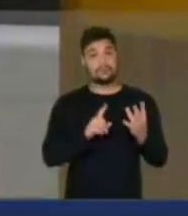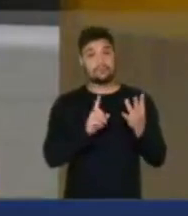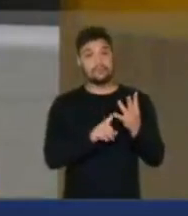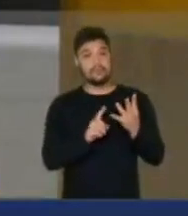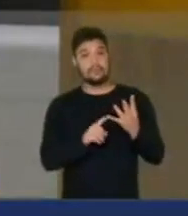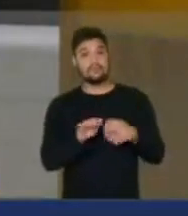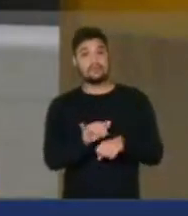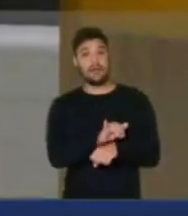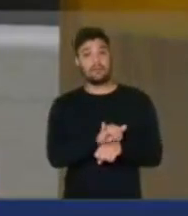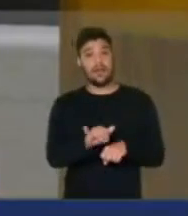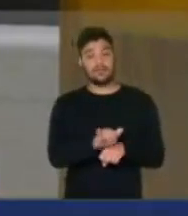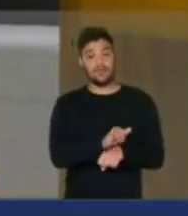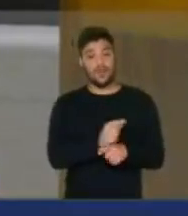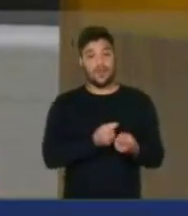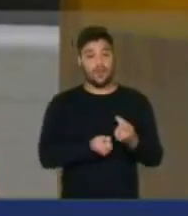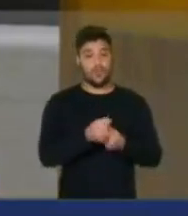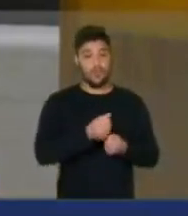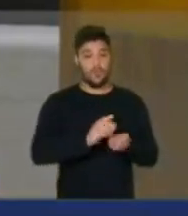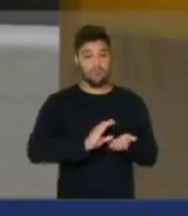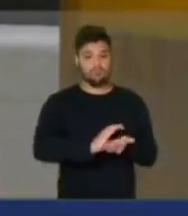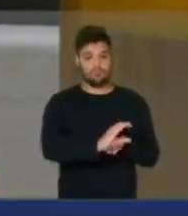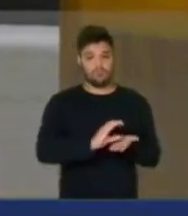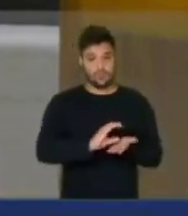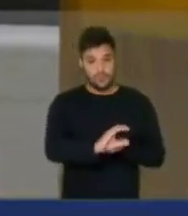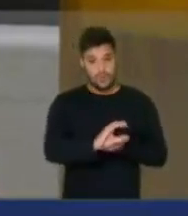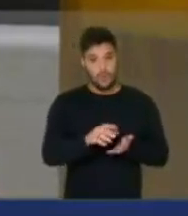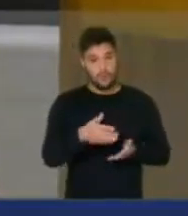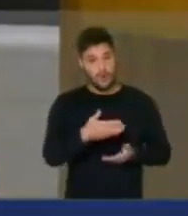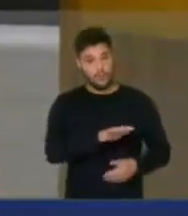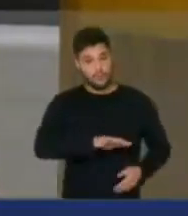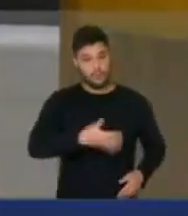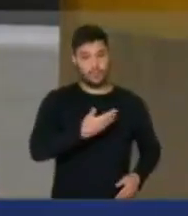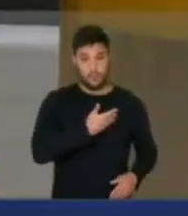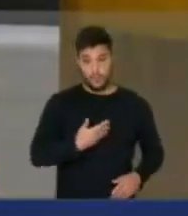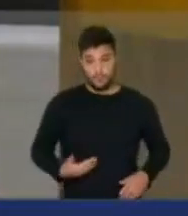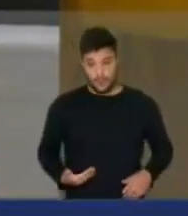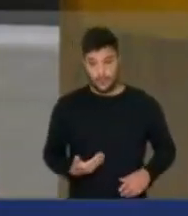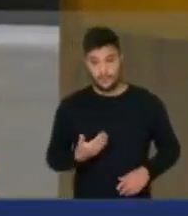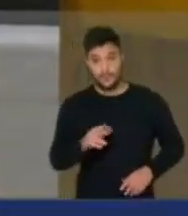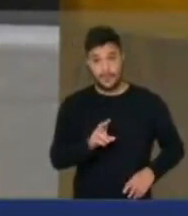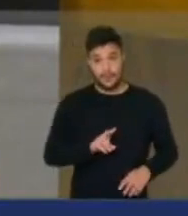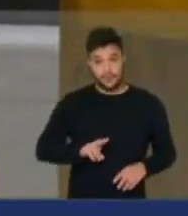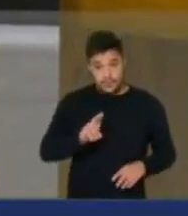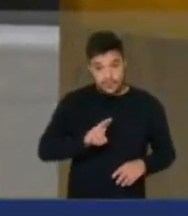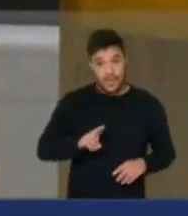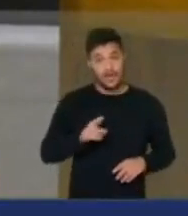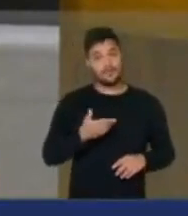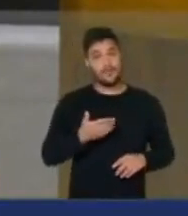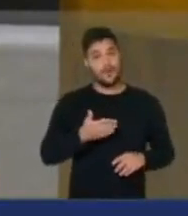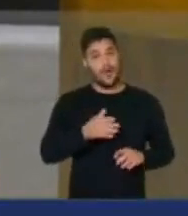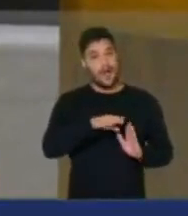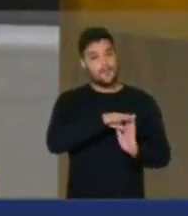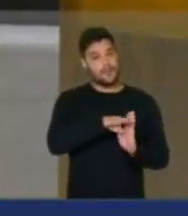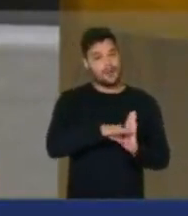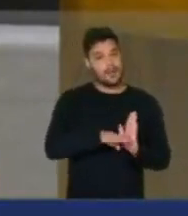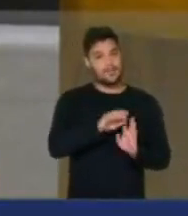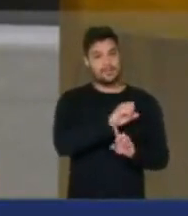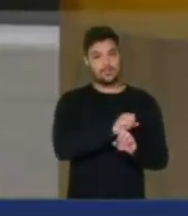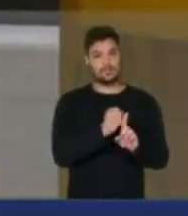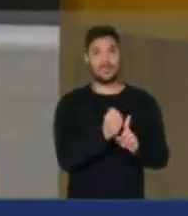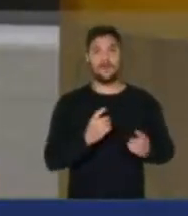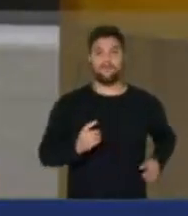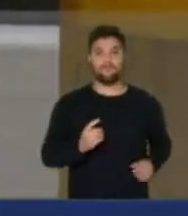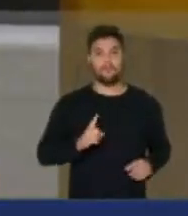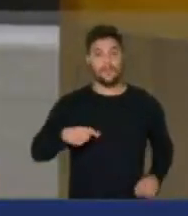é investir na economia, especialmente no investimento público e por meio das políticas sociais.